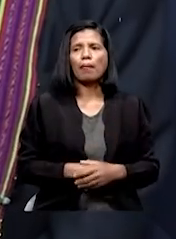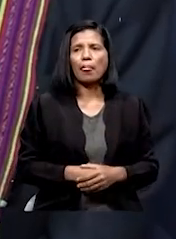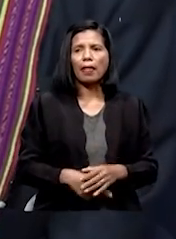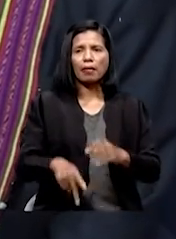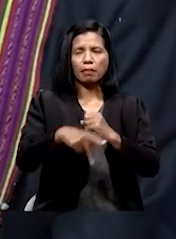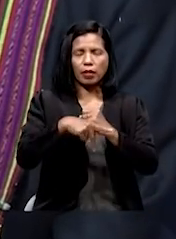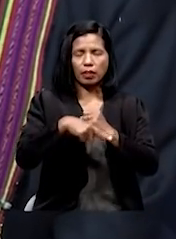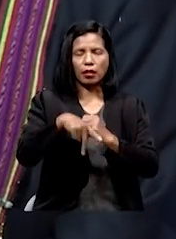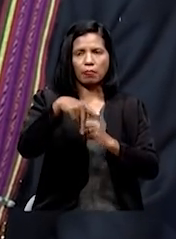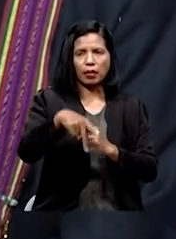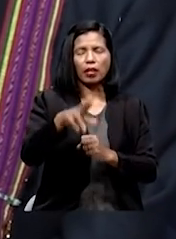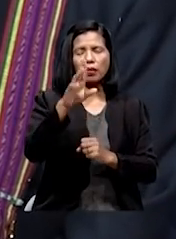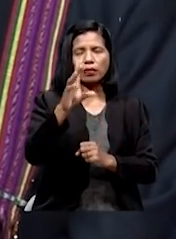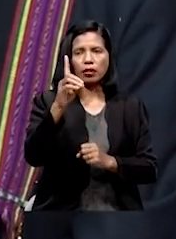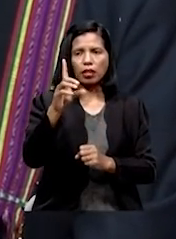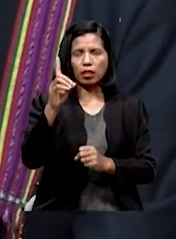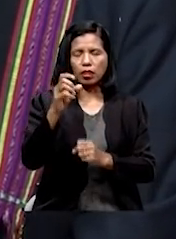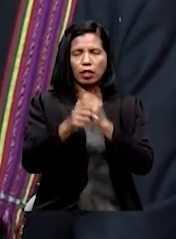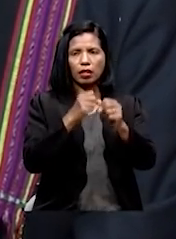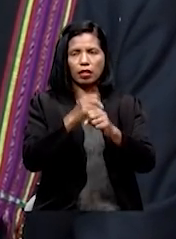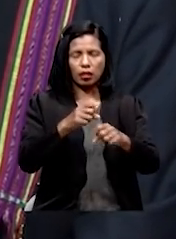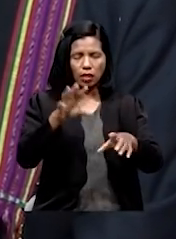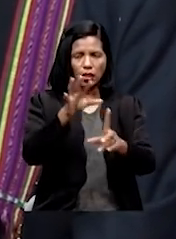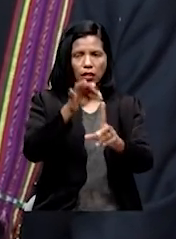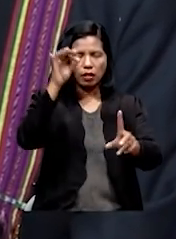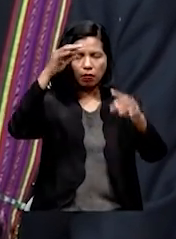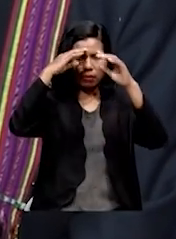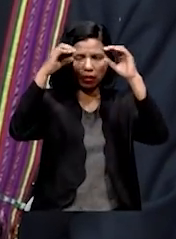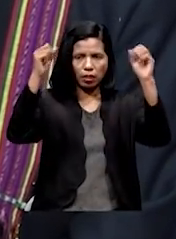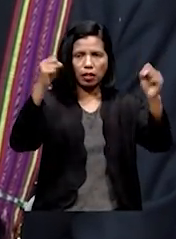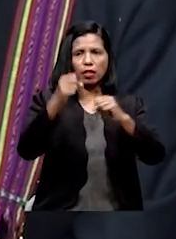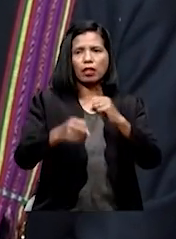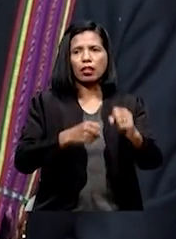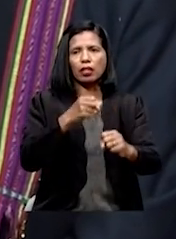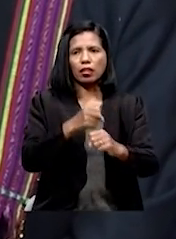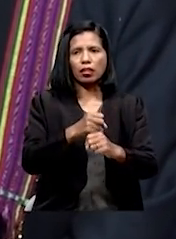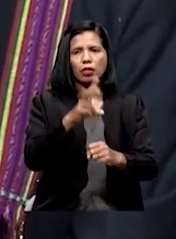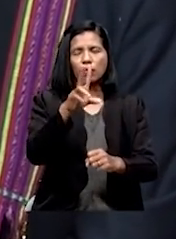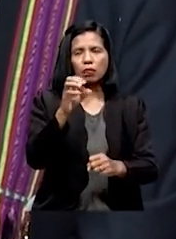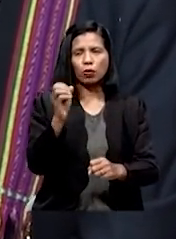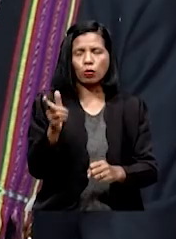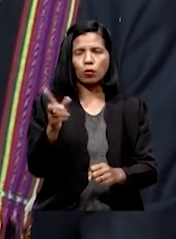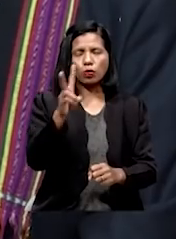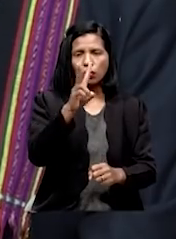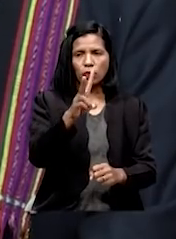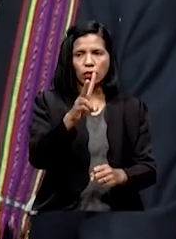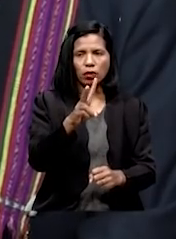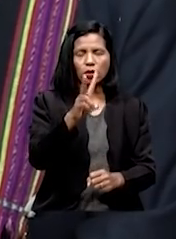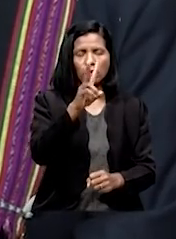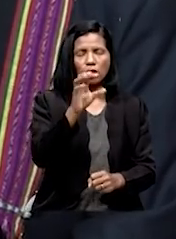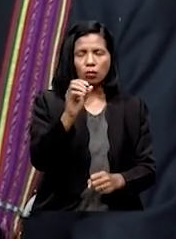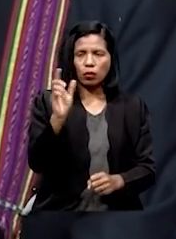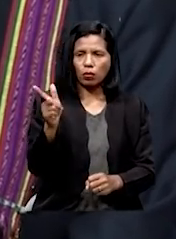Tina Nidane, Preude Idane, eleição para Presidente da República para Preude 2022 até